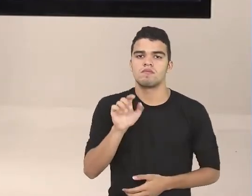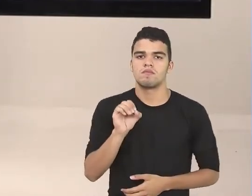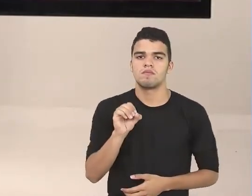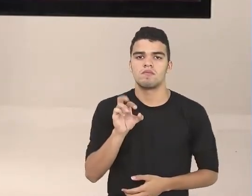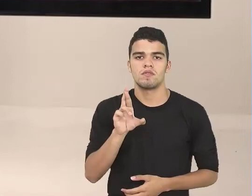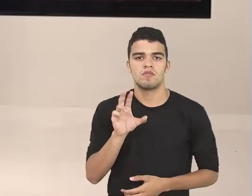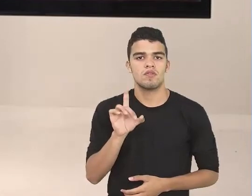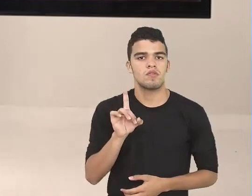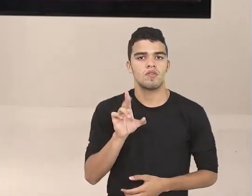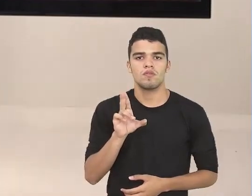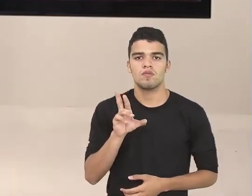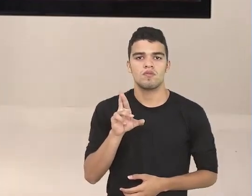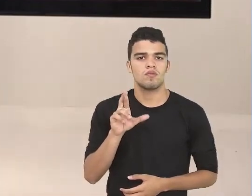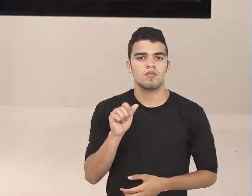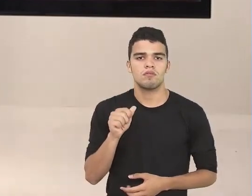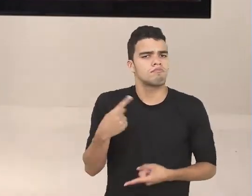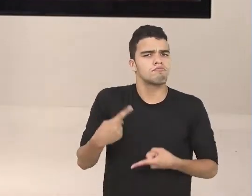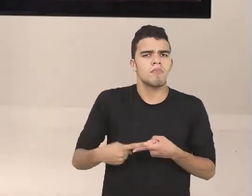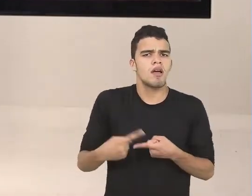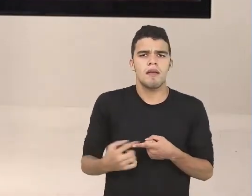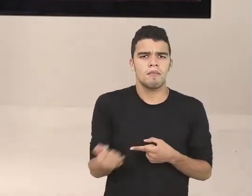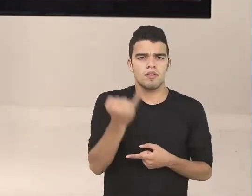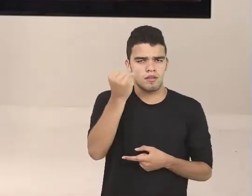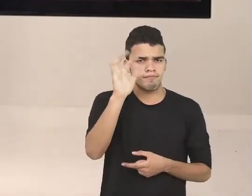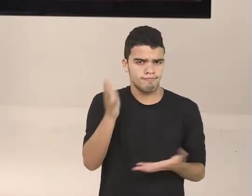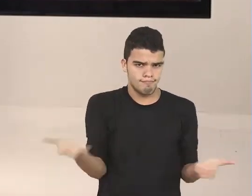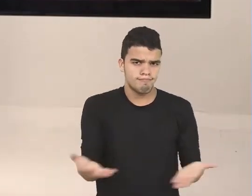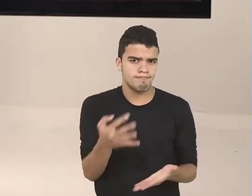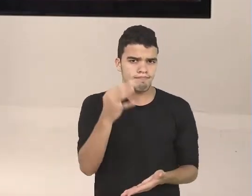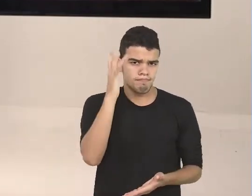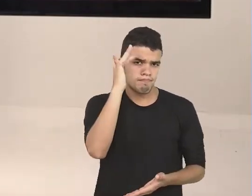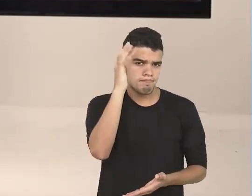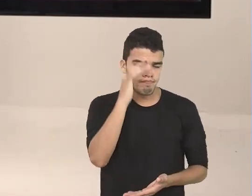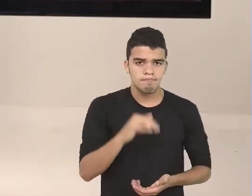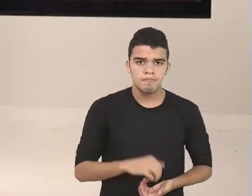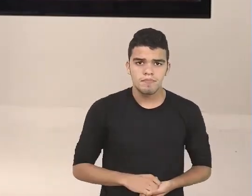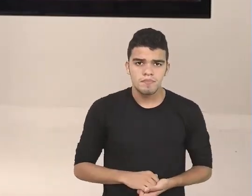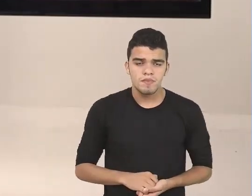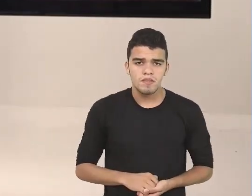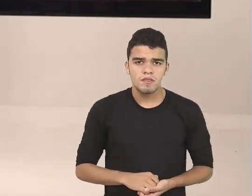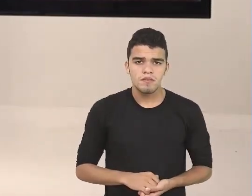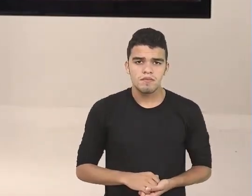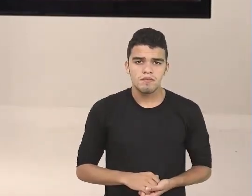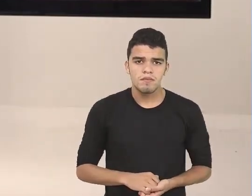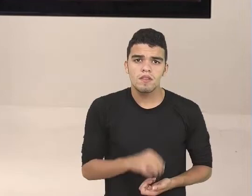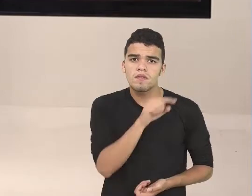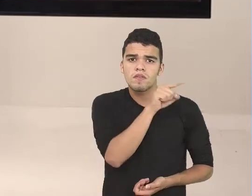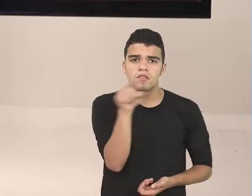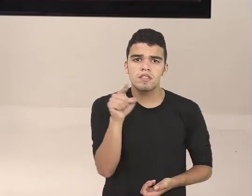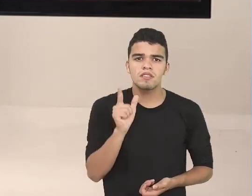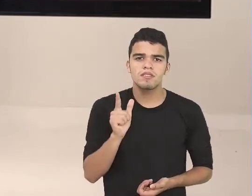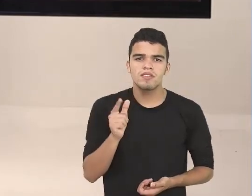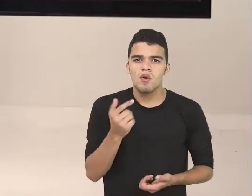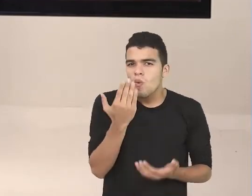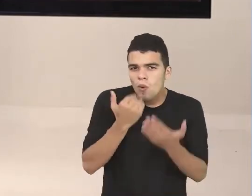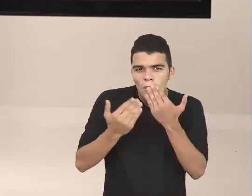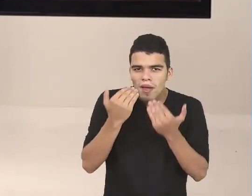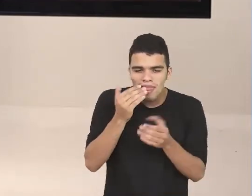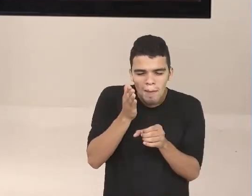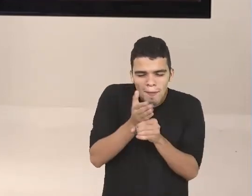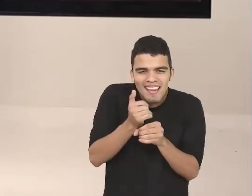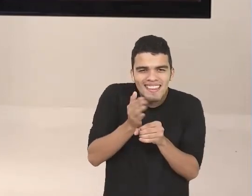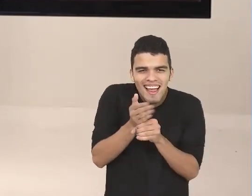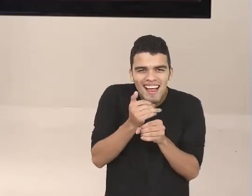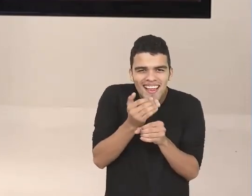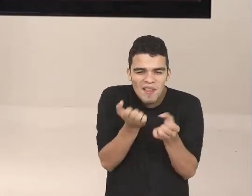vírus? Vamos imaginar que vocês estão comendo batata frita. Quando você